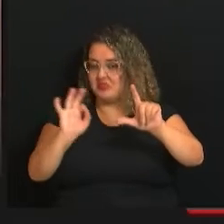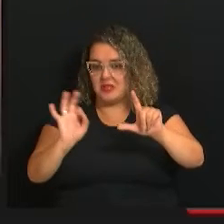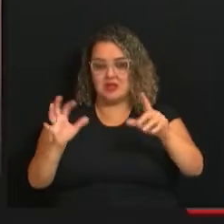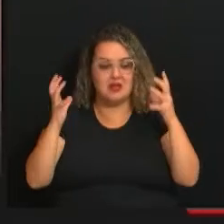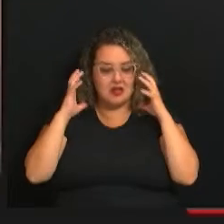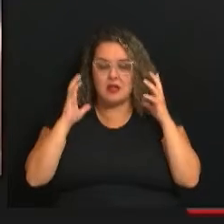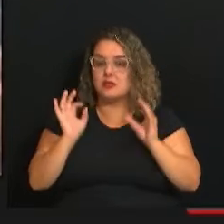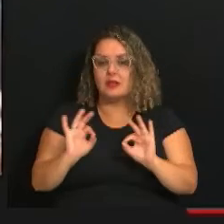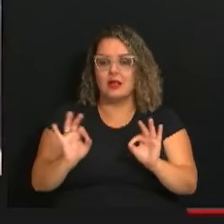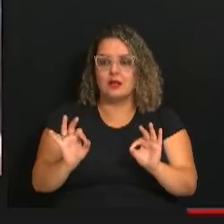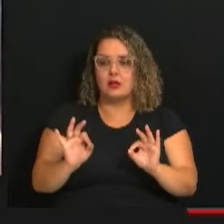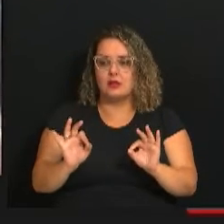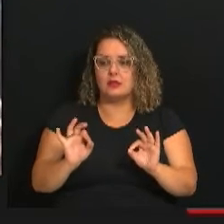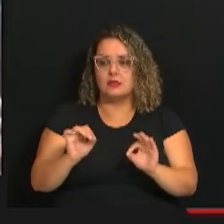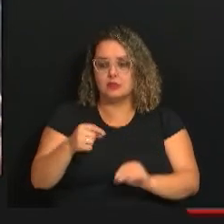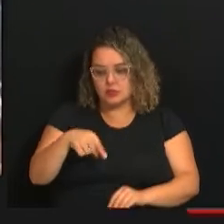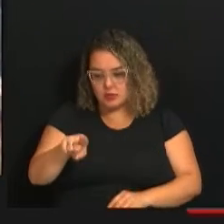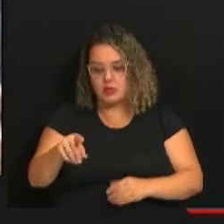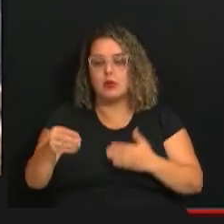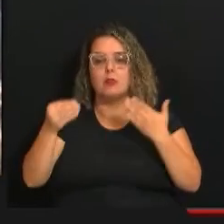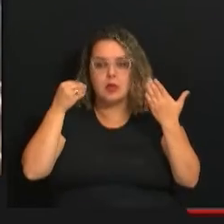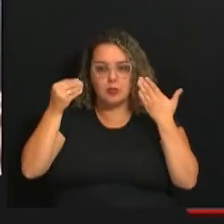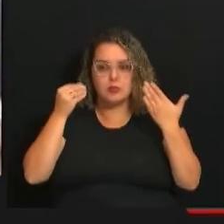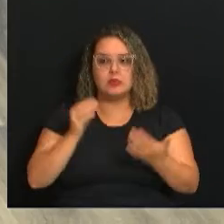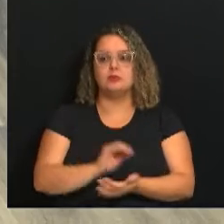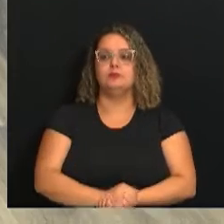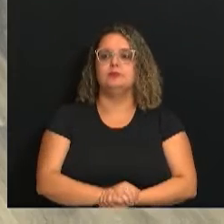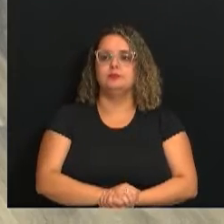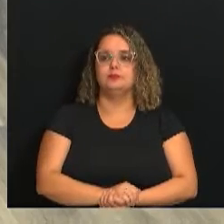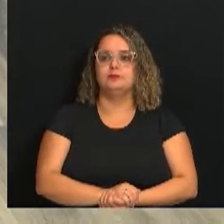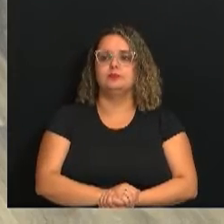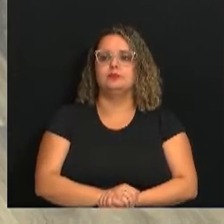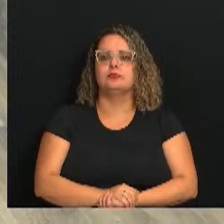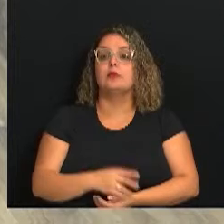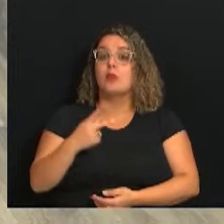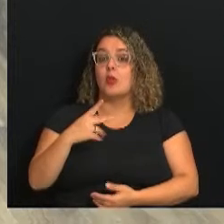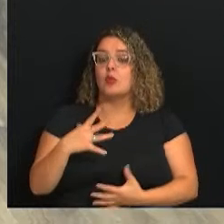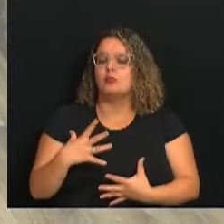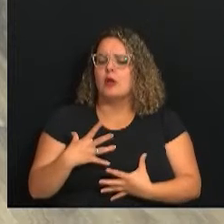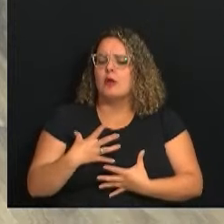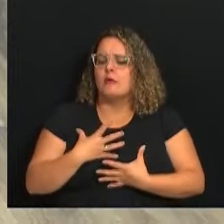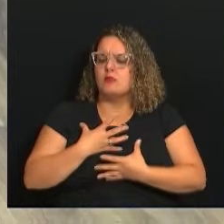de ler o livro, eu falei: meu Deus, isso daqui está muito bom. Isso é ótimo.